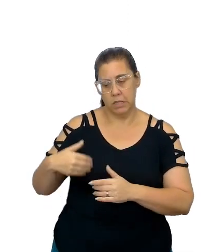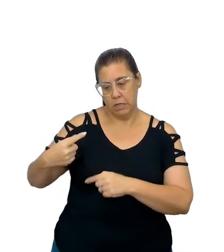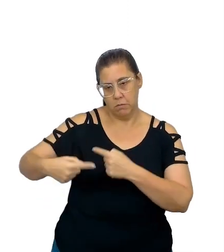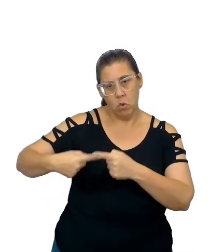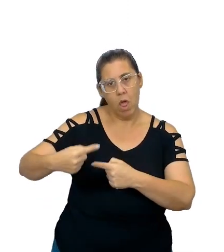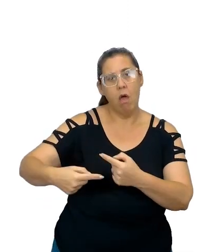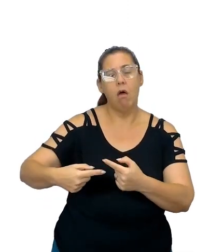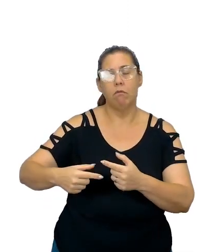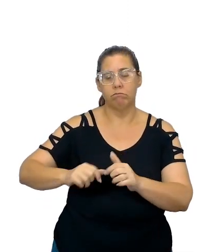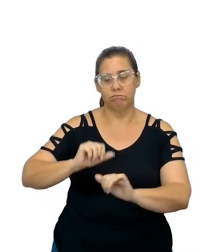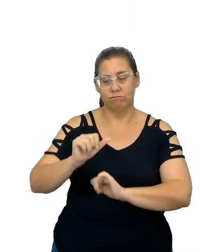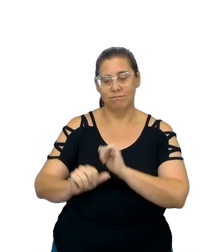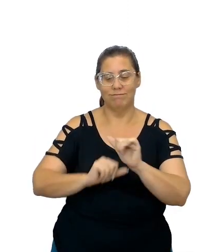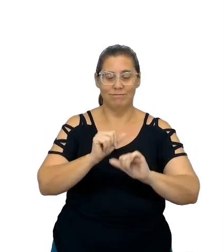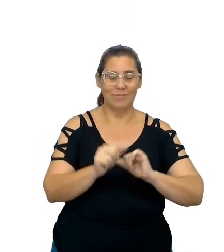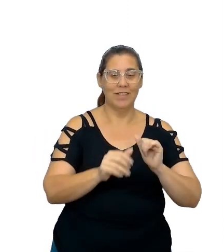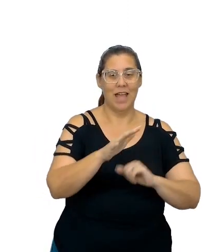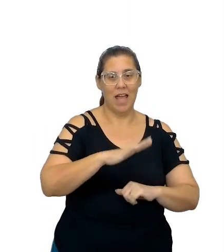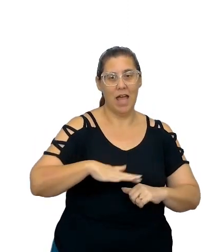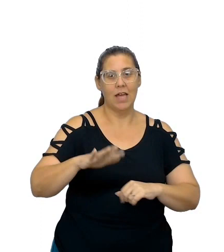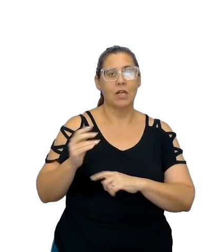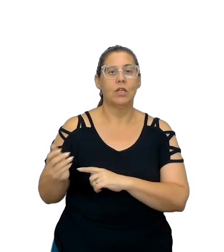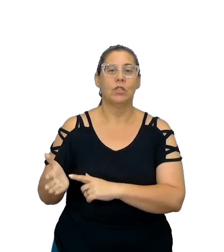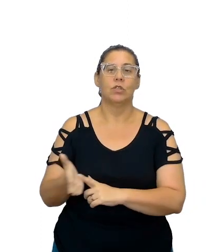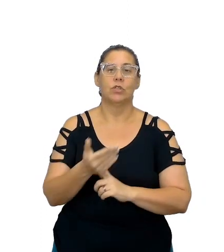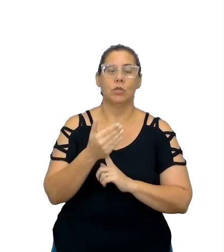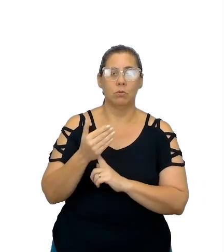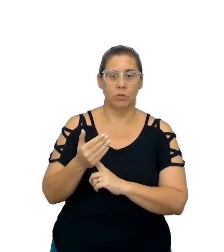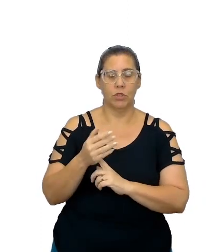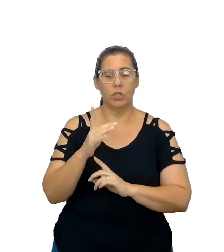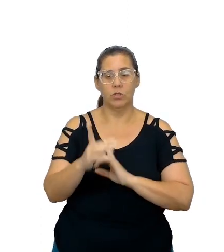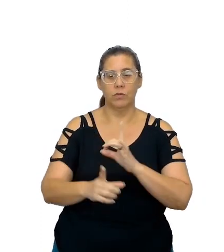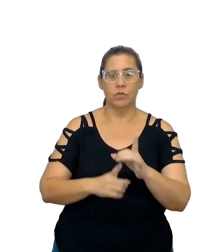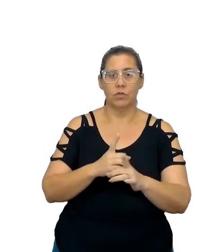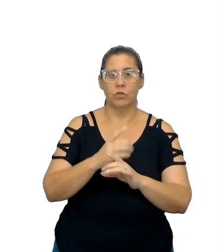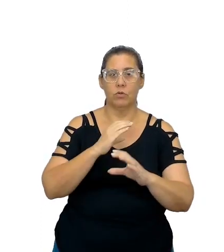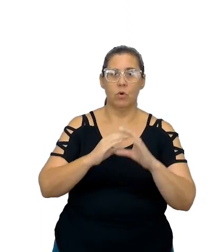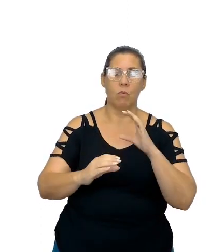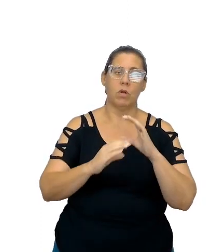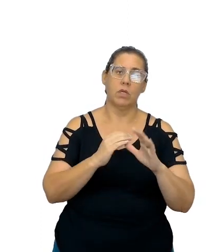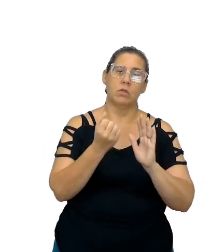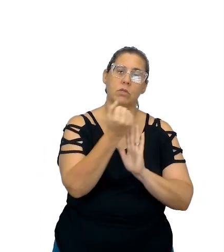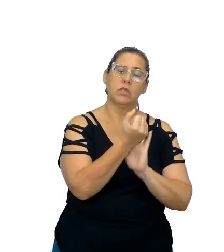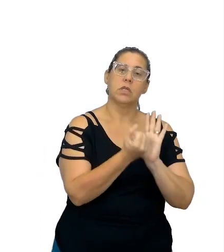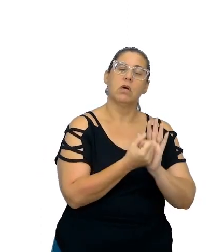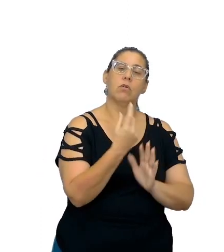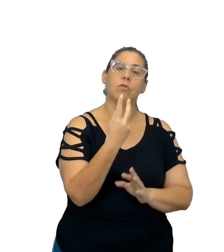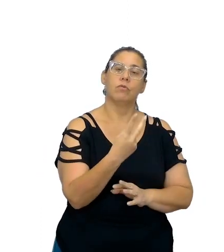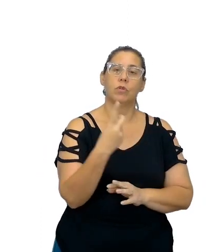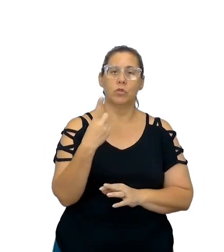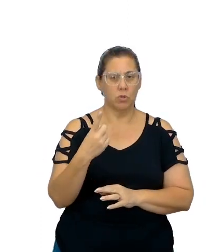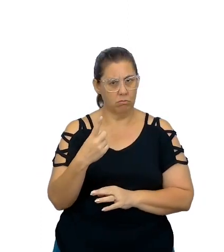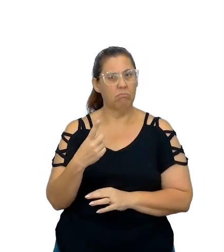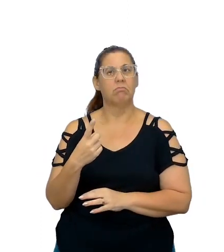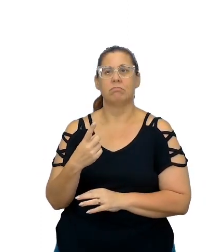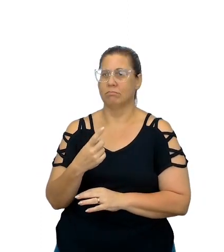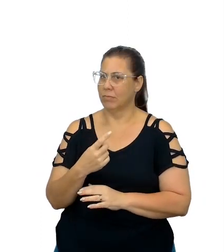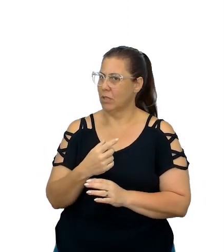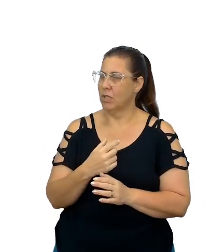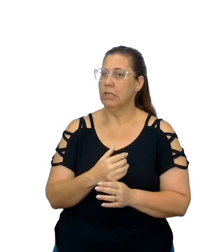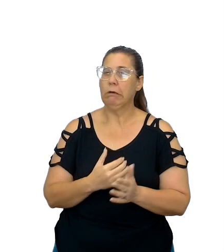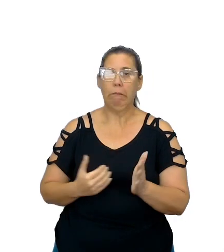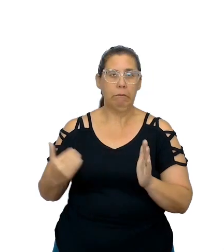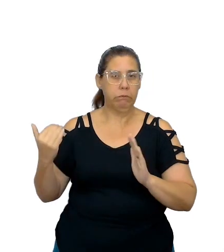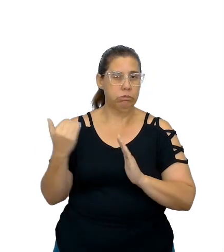mudanças das linguagens digitais e das necessidades comunicativas do século XXI, que nós sabemos que são muitos. Nossos alunos são